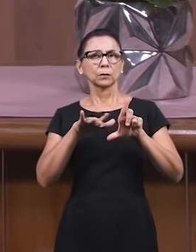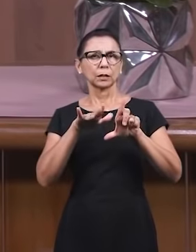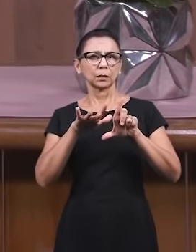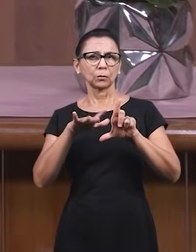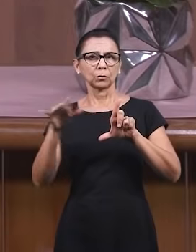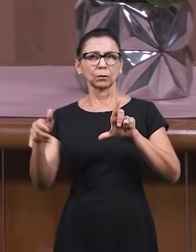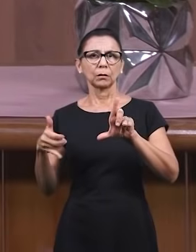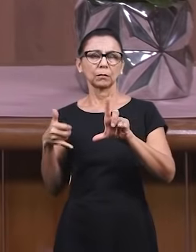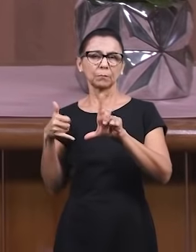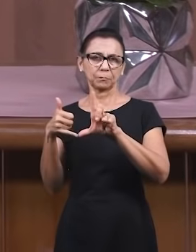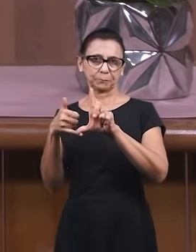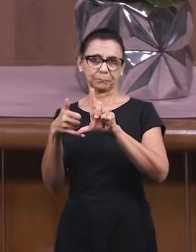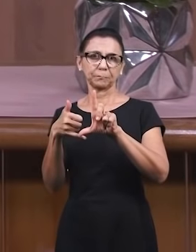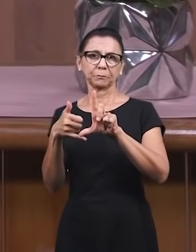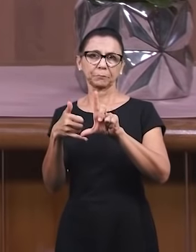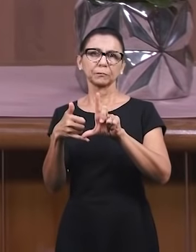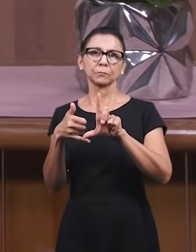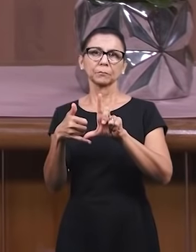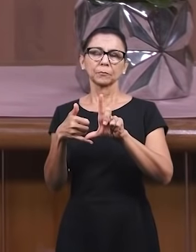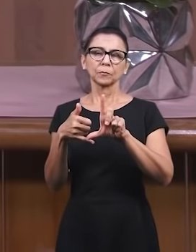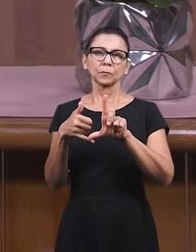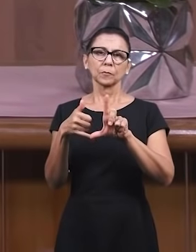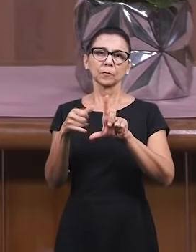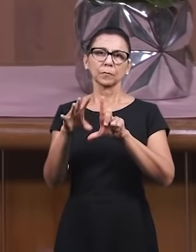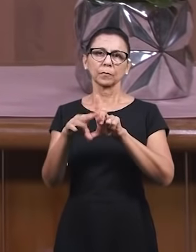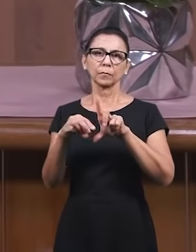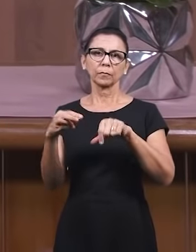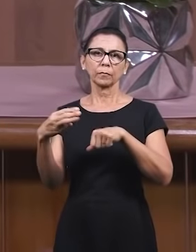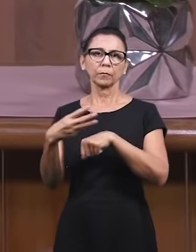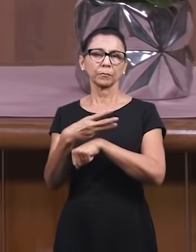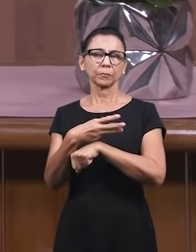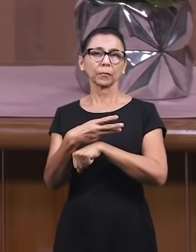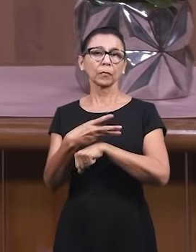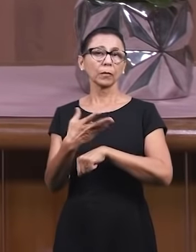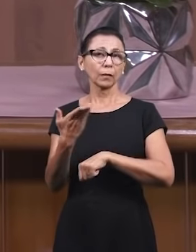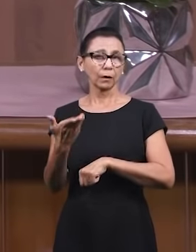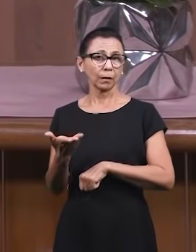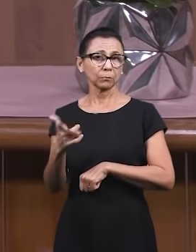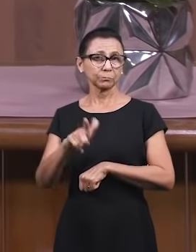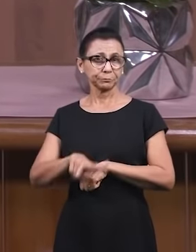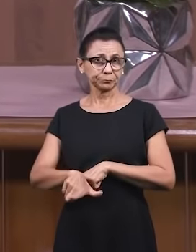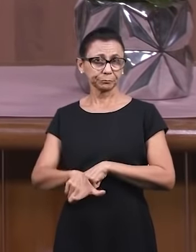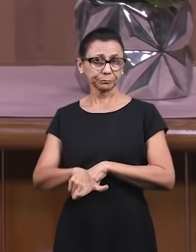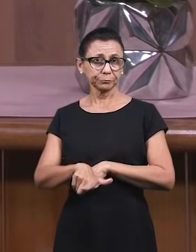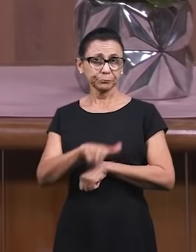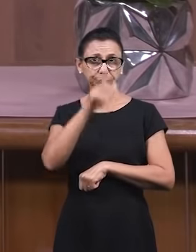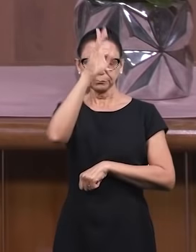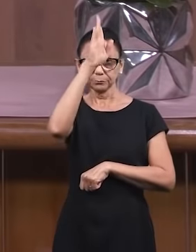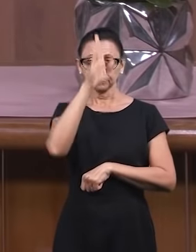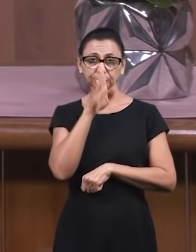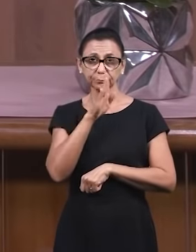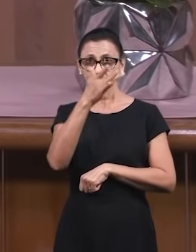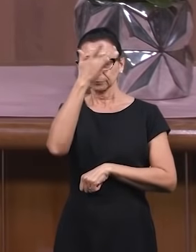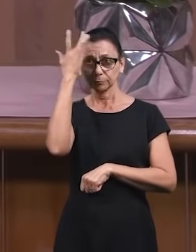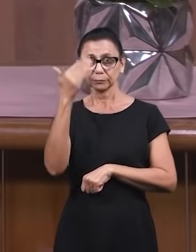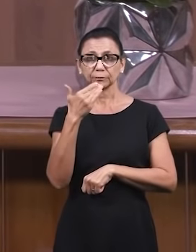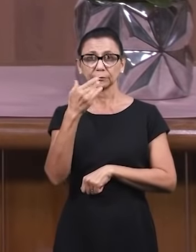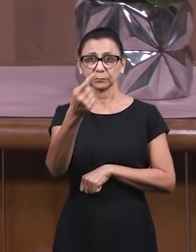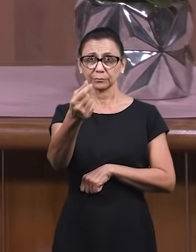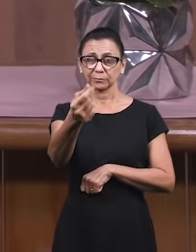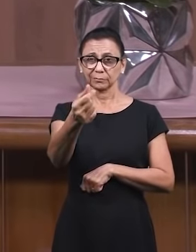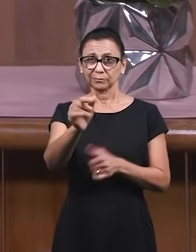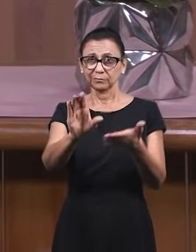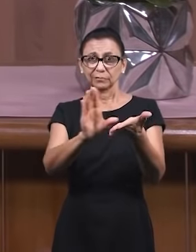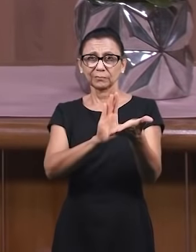lado, você pode apontar a câmera do seu celular, e aí o seu aparelho será direcionado para essa ligação, que, repito, é gratuita e que ninguém vai te constranger, vai